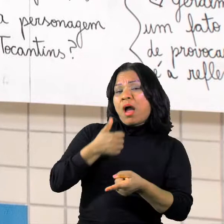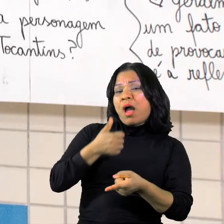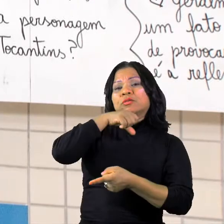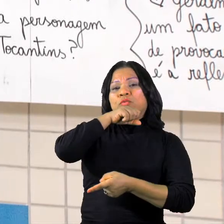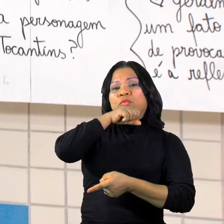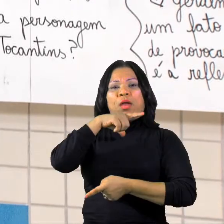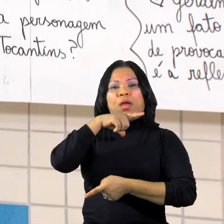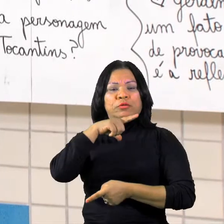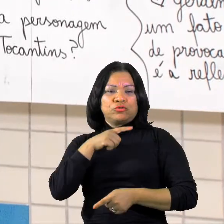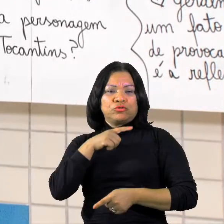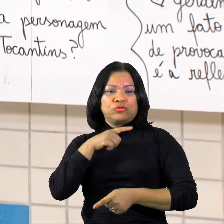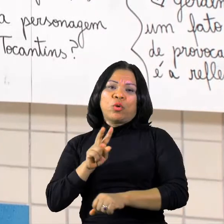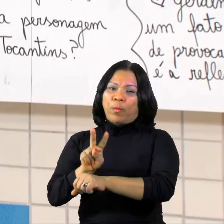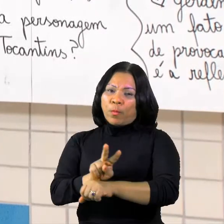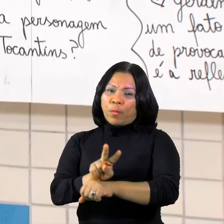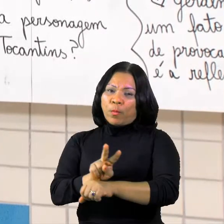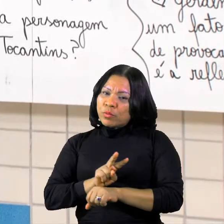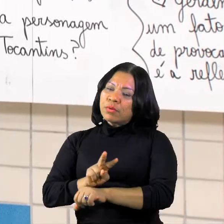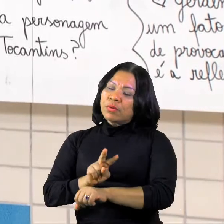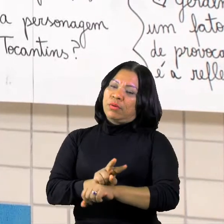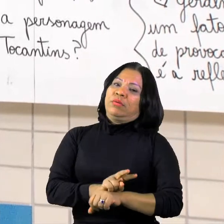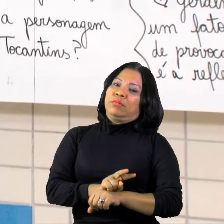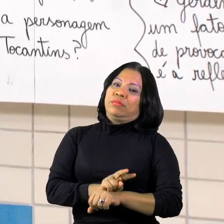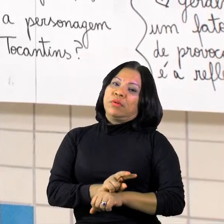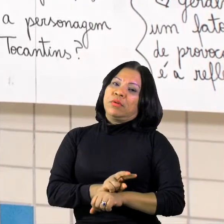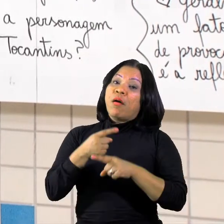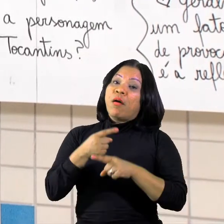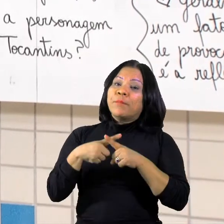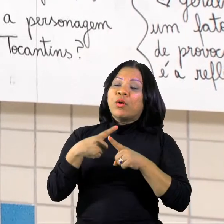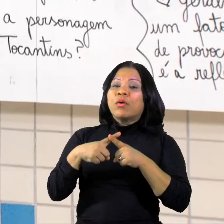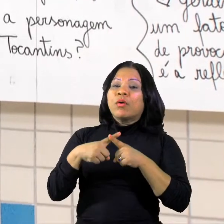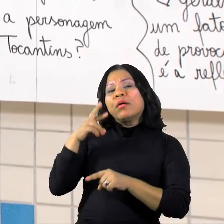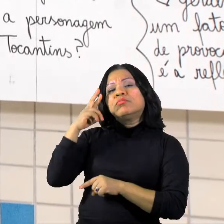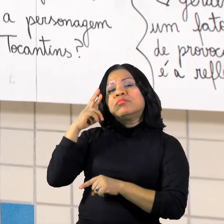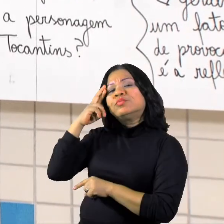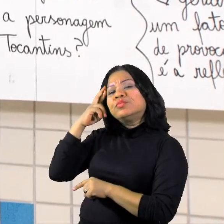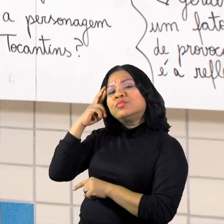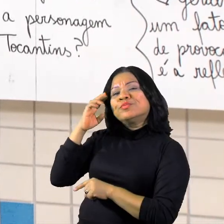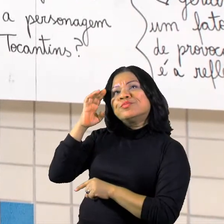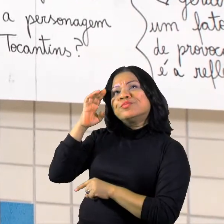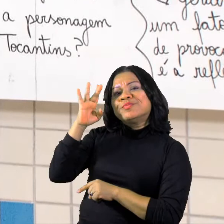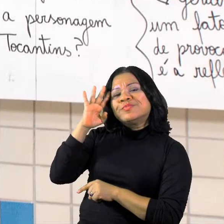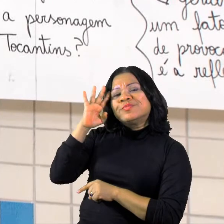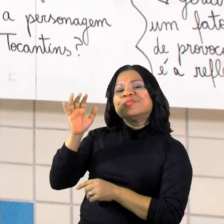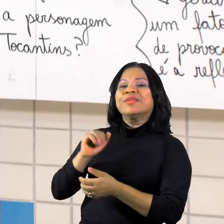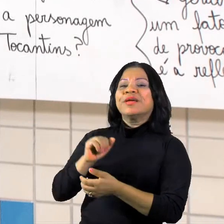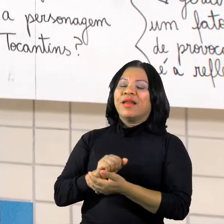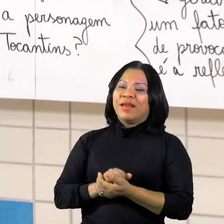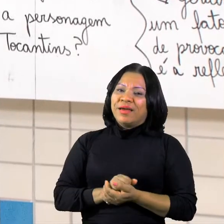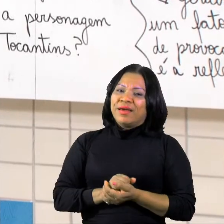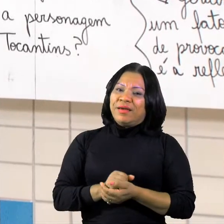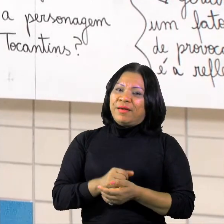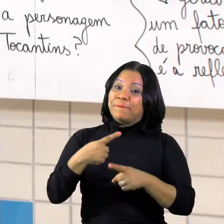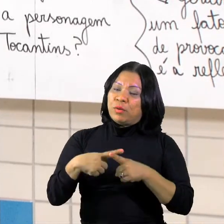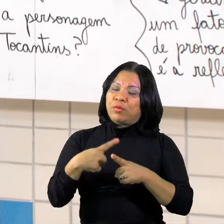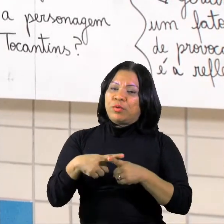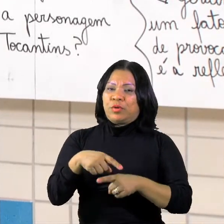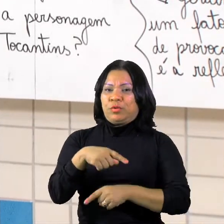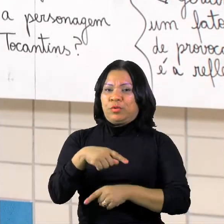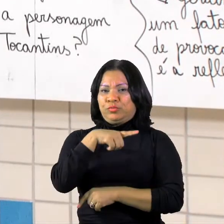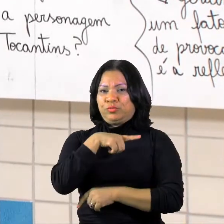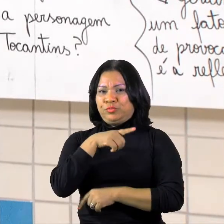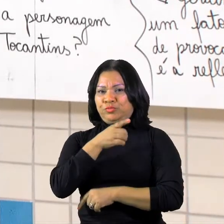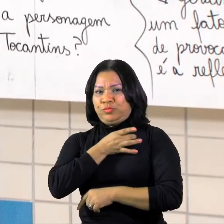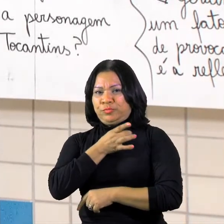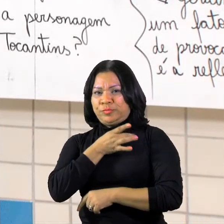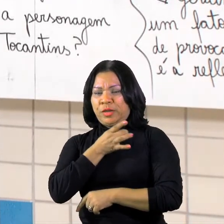visto que meio que no imaginário das lendas, mas também porque eles tinham medo dos seus filhos se perderem